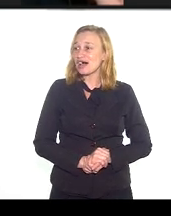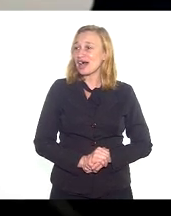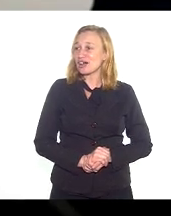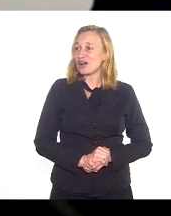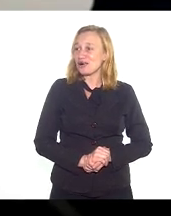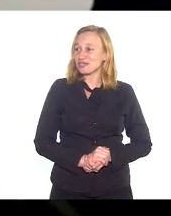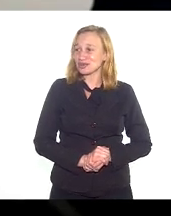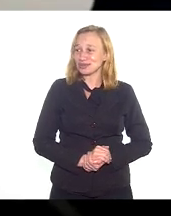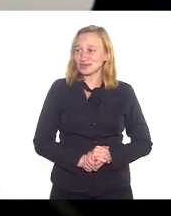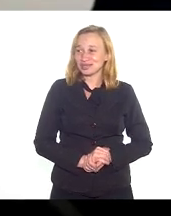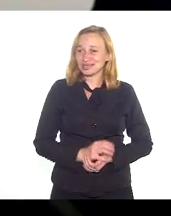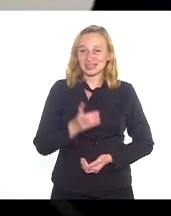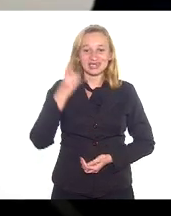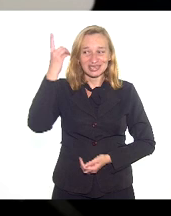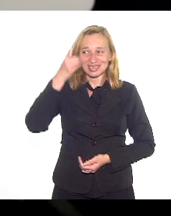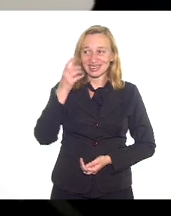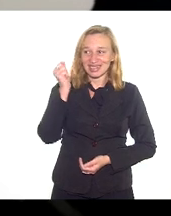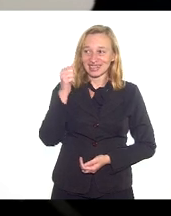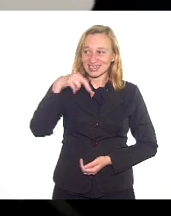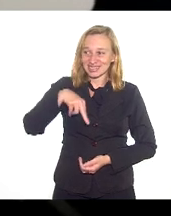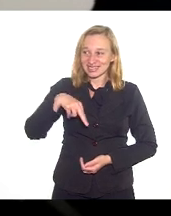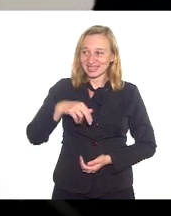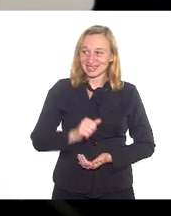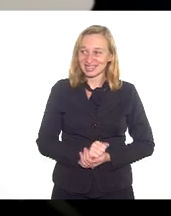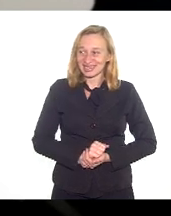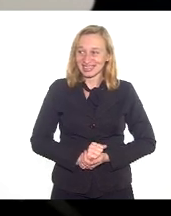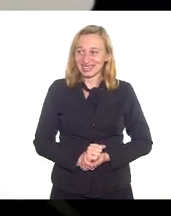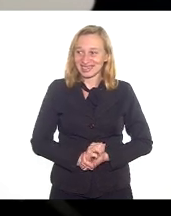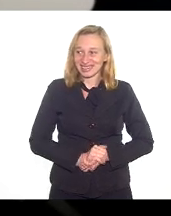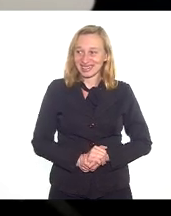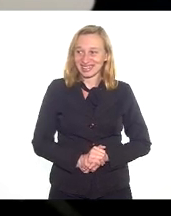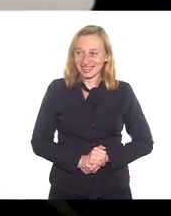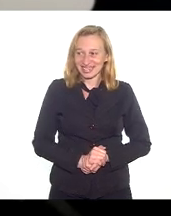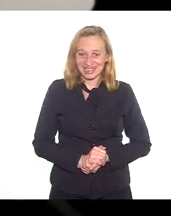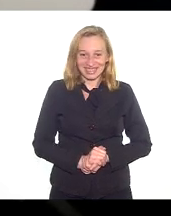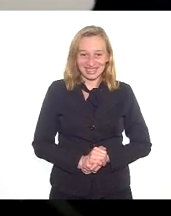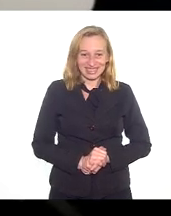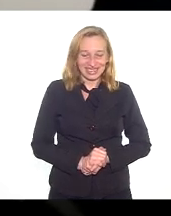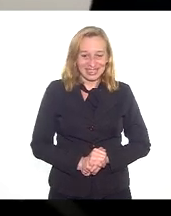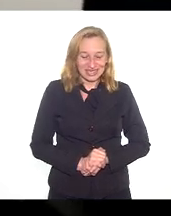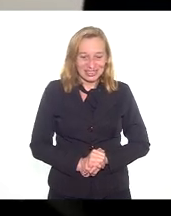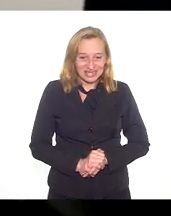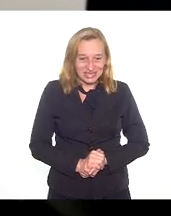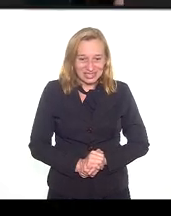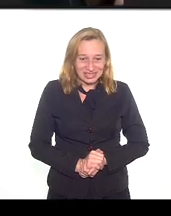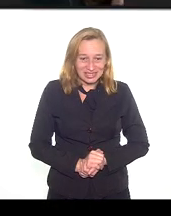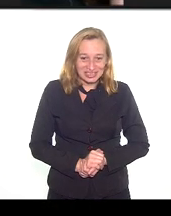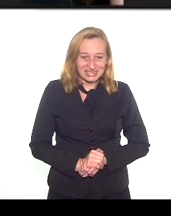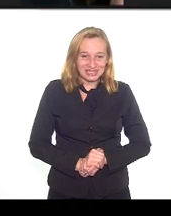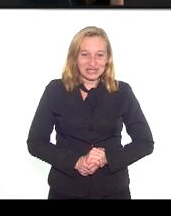Deputado Anderson Moraes. Deputado Anderson Moraes. Deputado Eliomar Coelho.